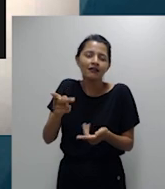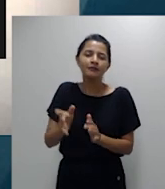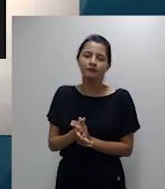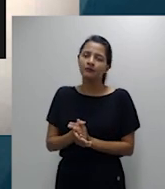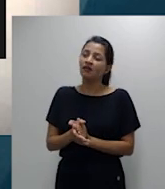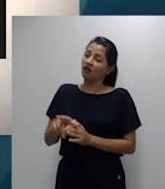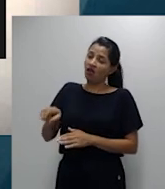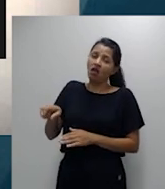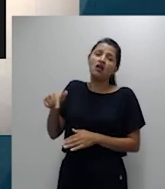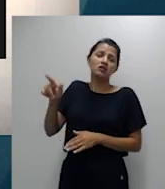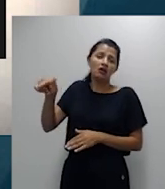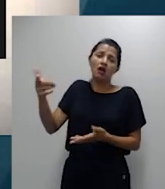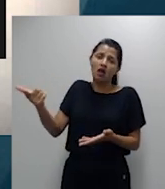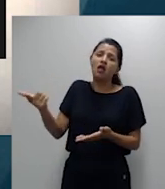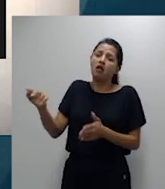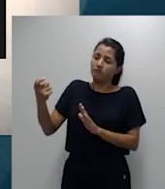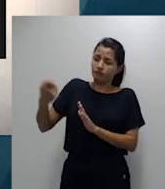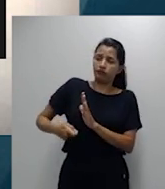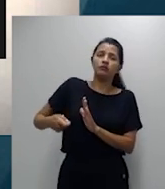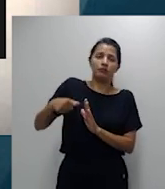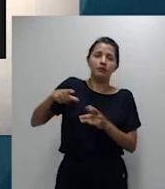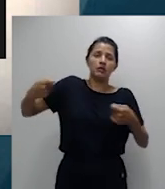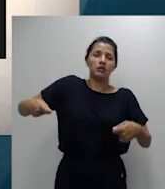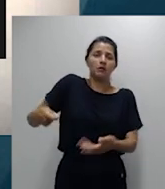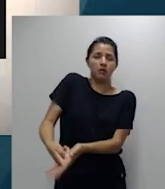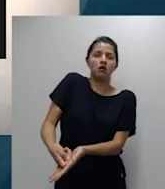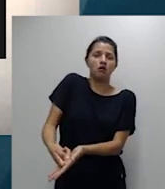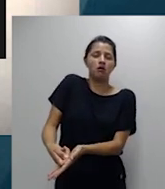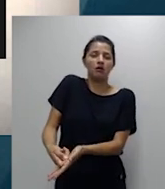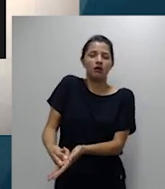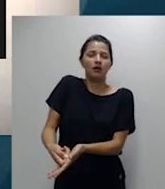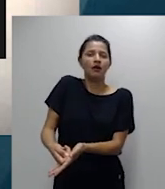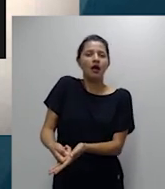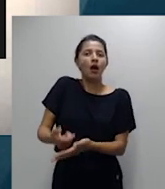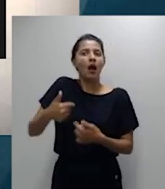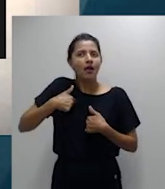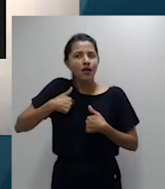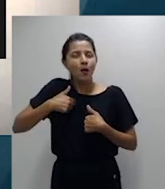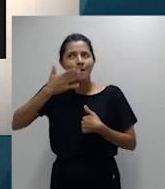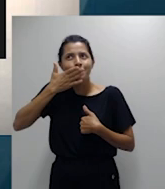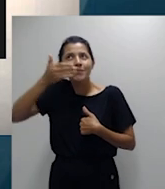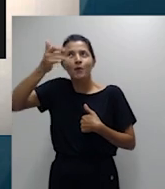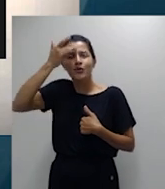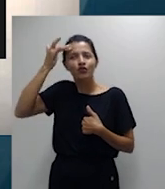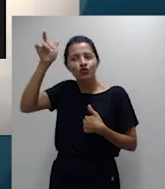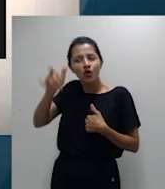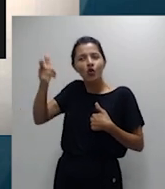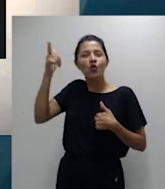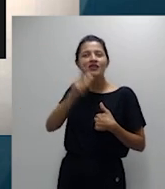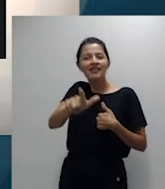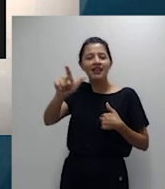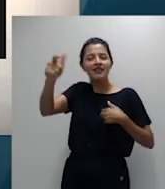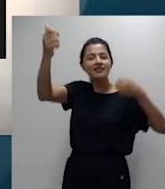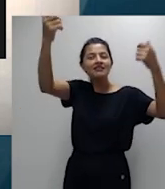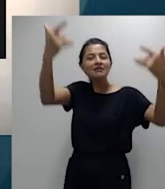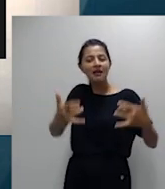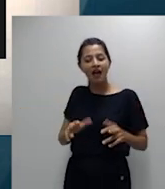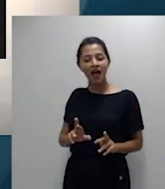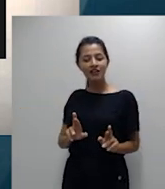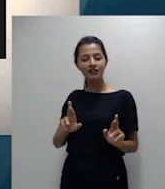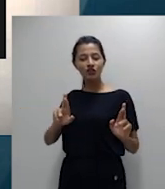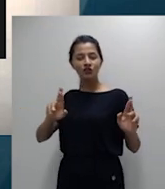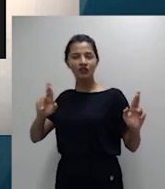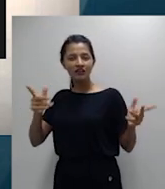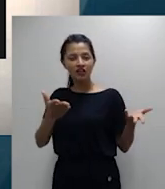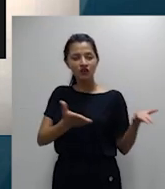evidentemente é tributável para mim tem melhor explica na doutrina a diferença entre